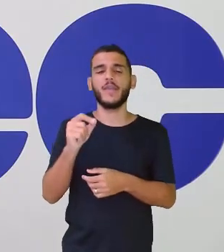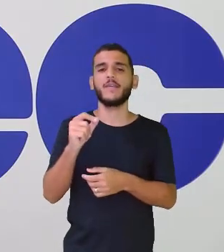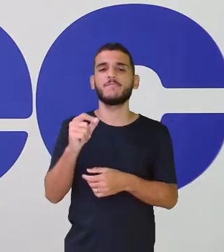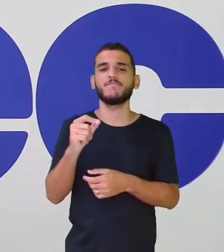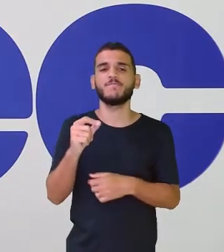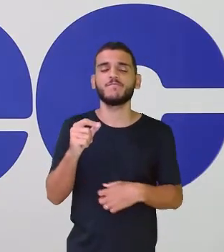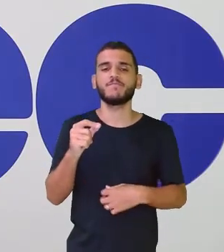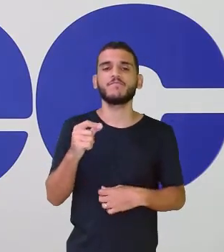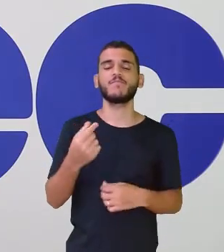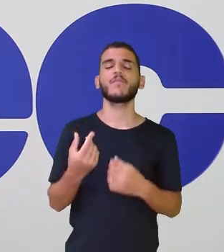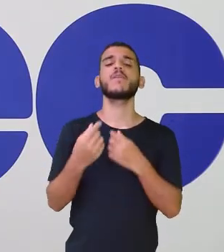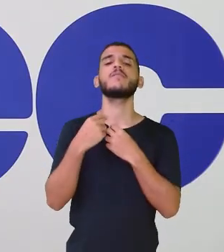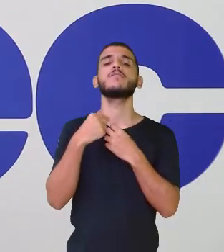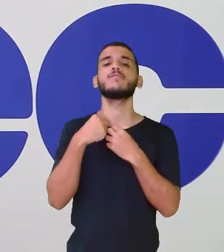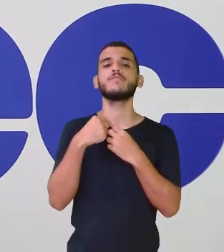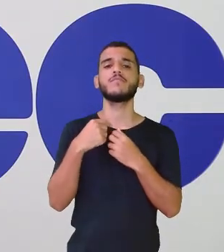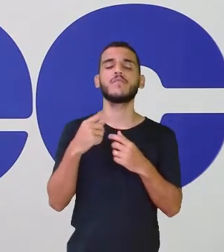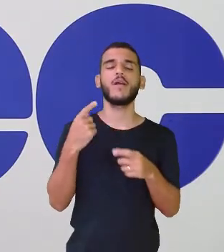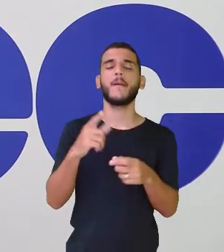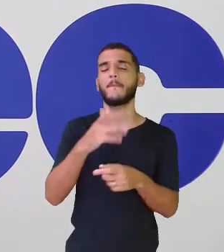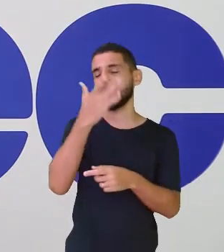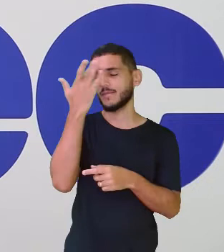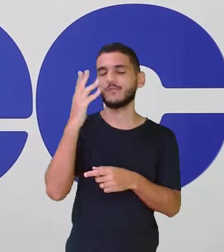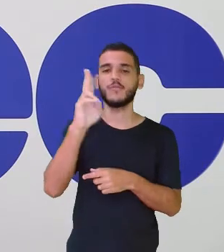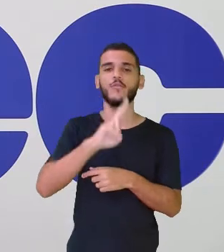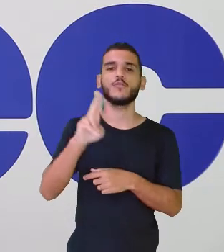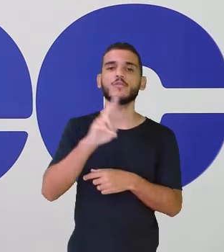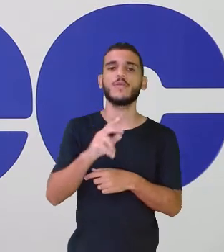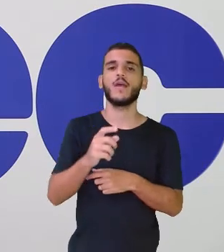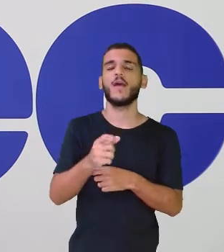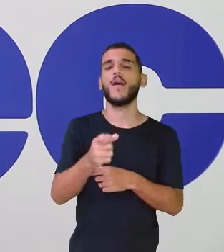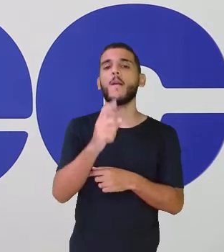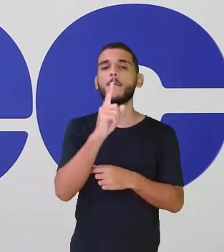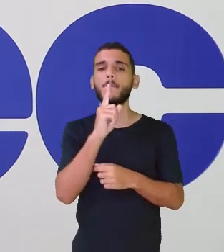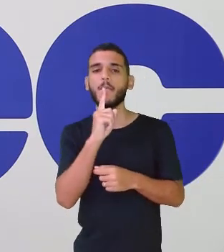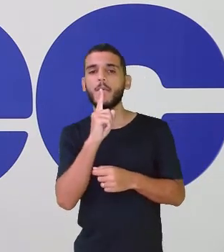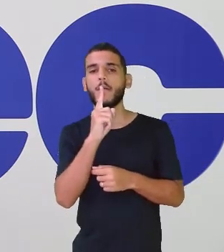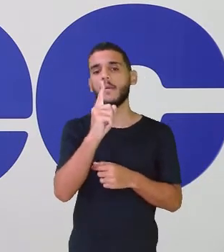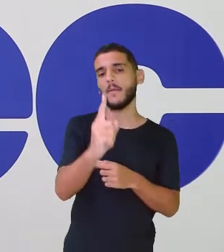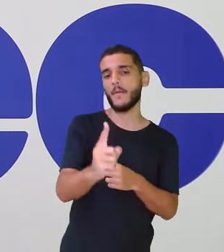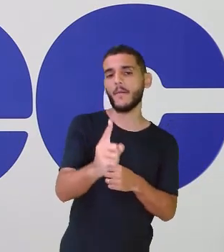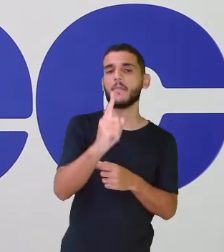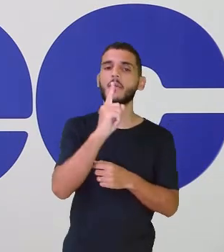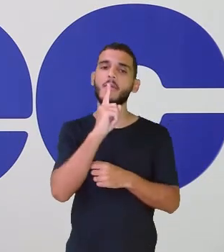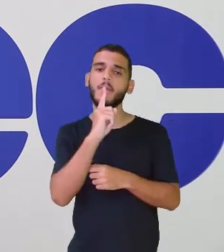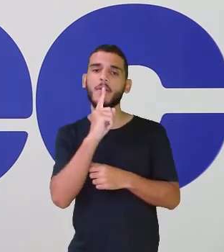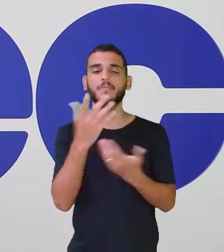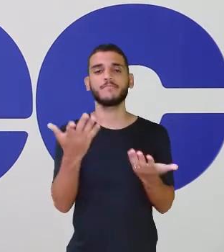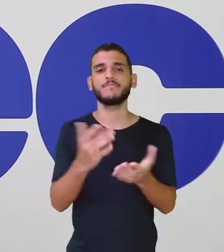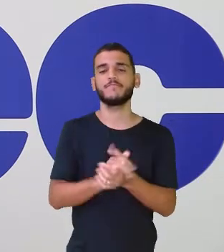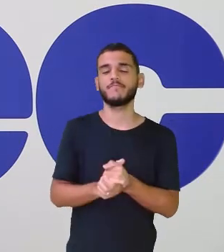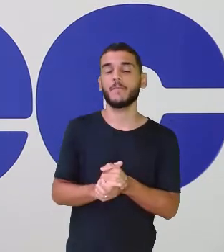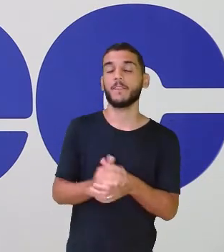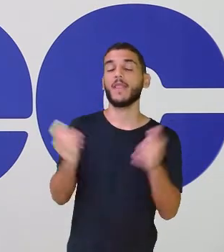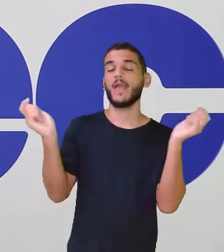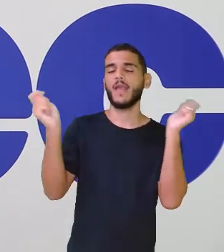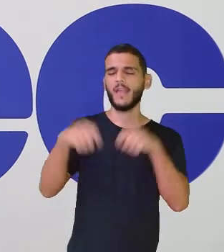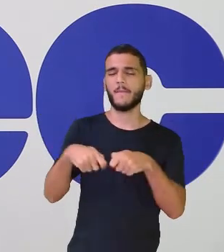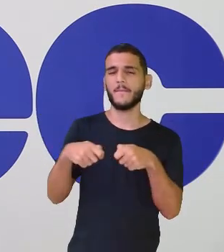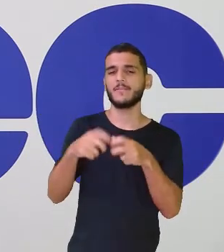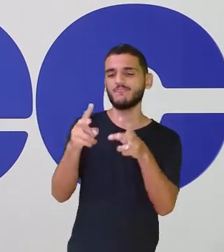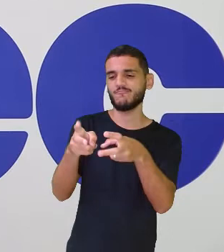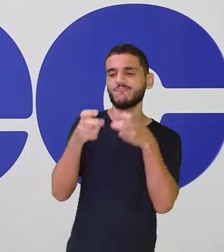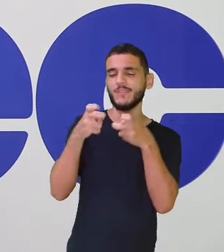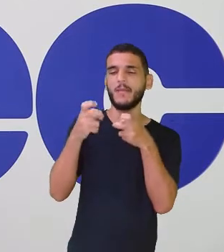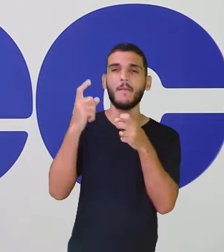que ele é muito minúsculo, extremamente potente, que ele é capaz de captar um